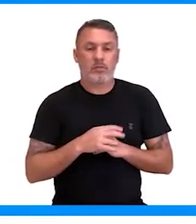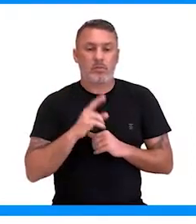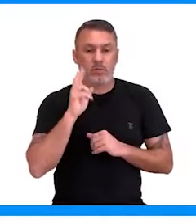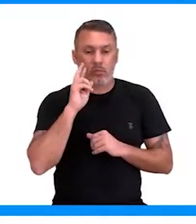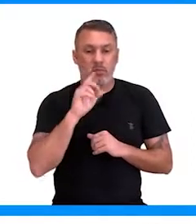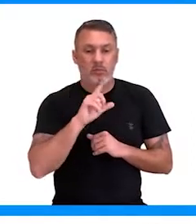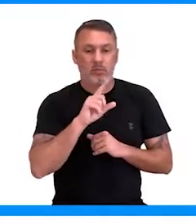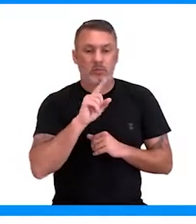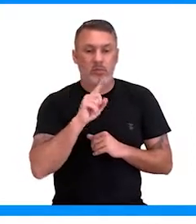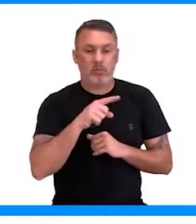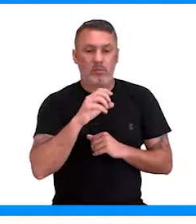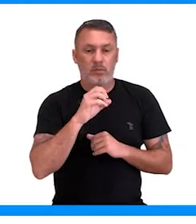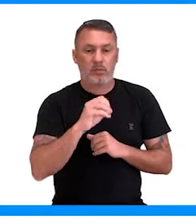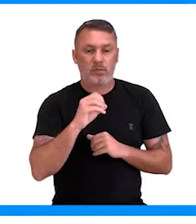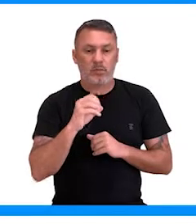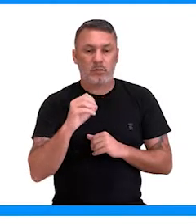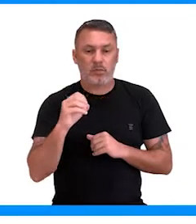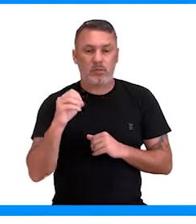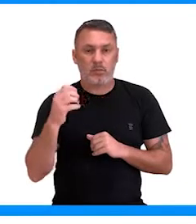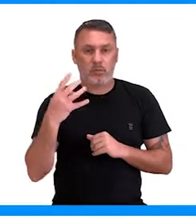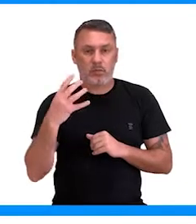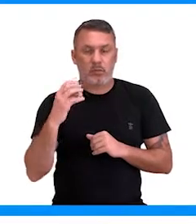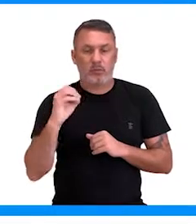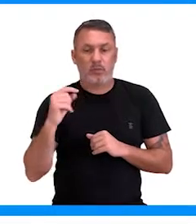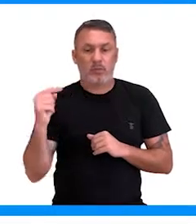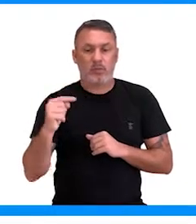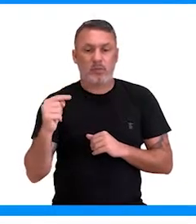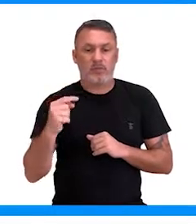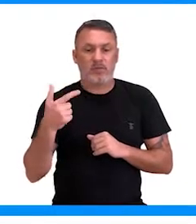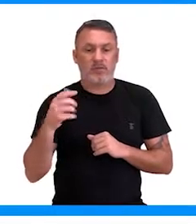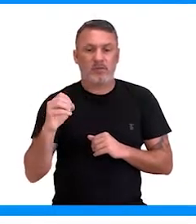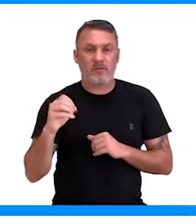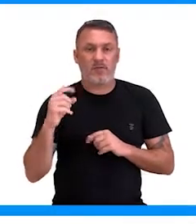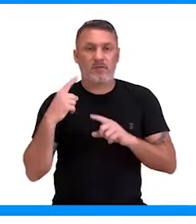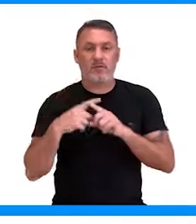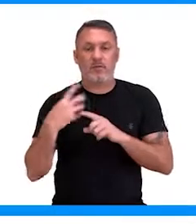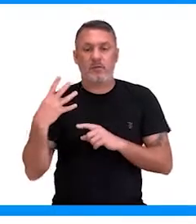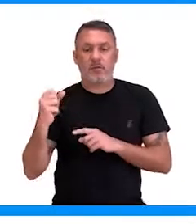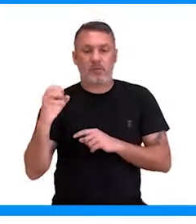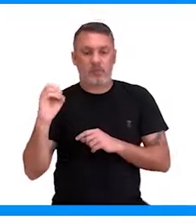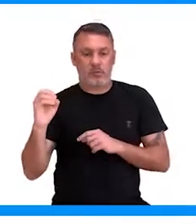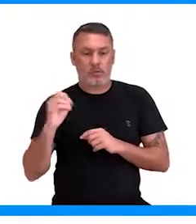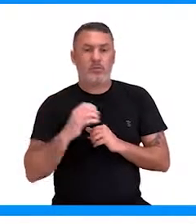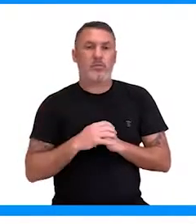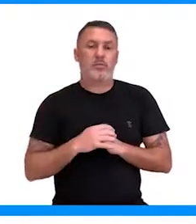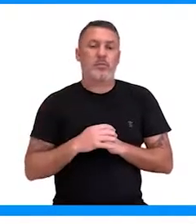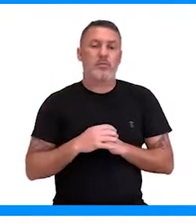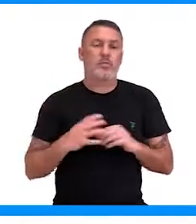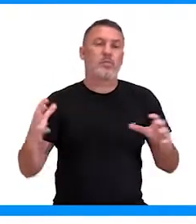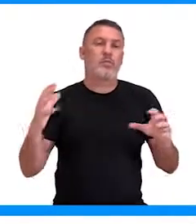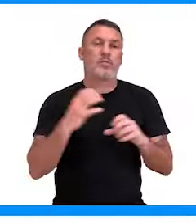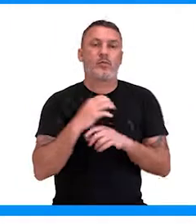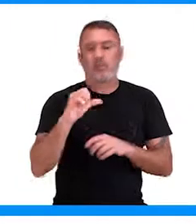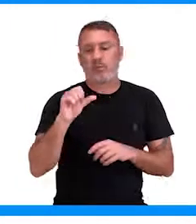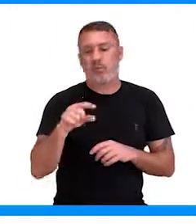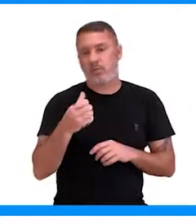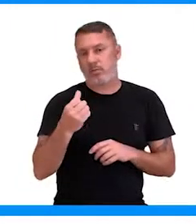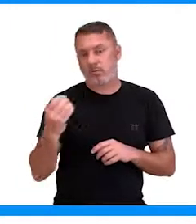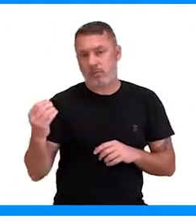2, 3, 4 zeros. Menos 20 vezes 480, que